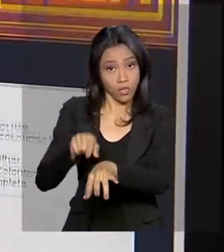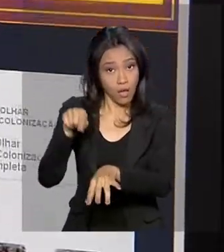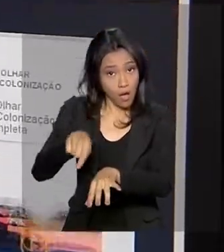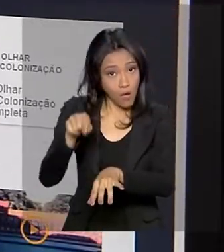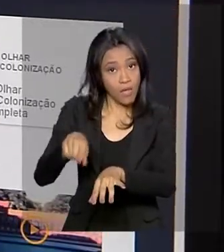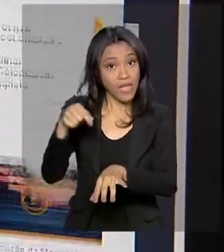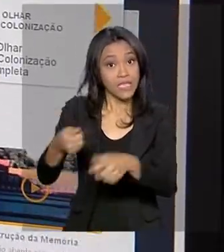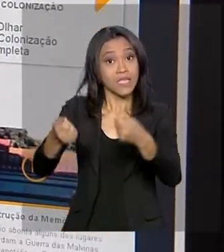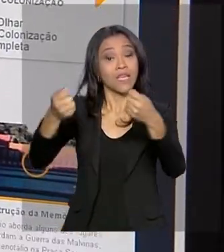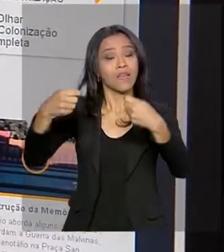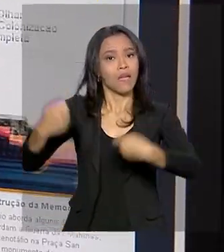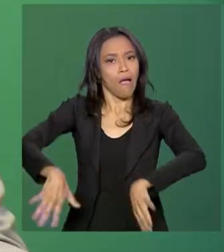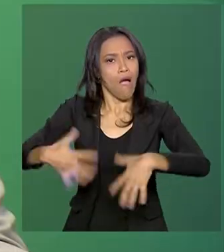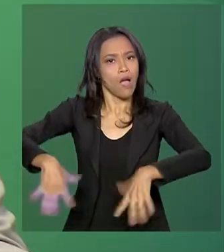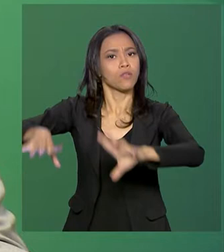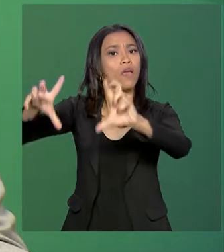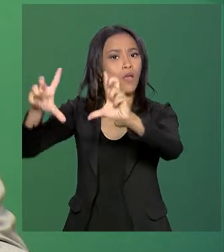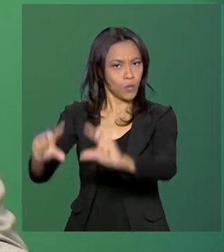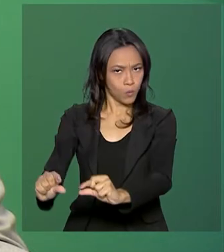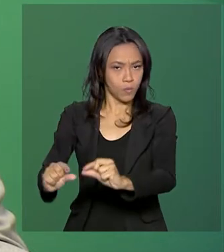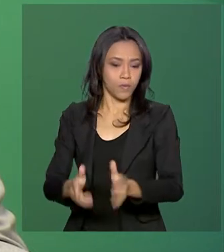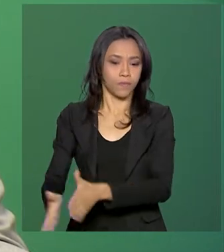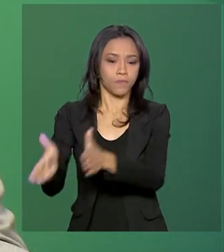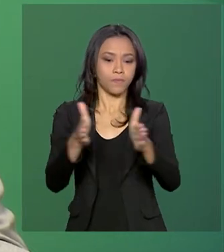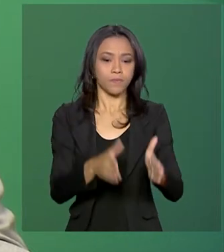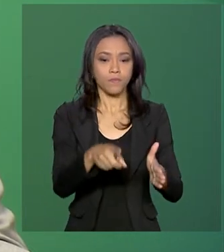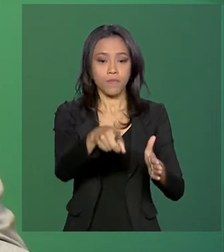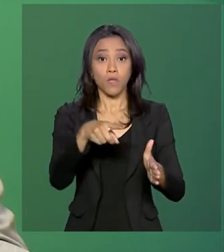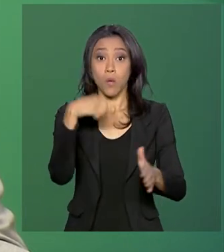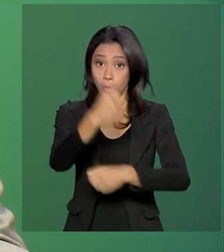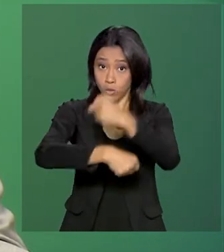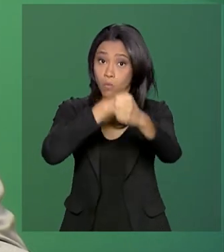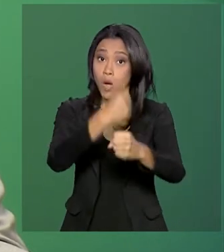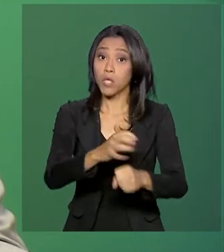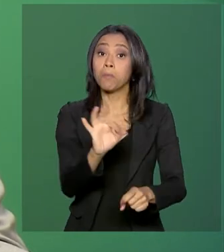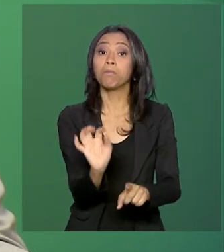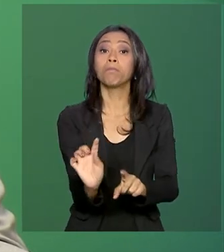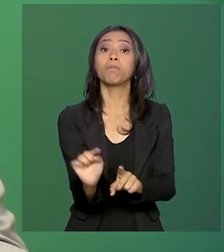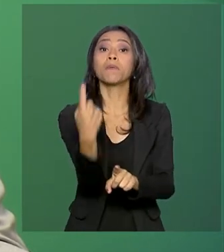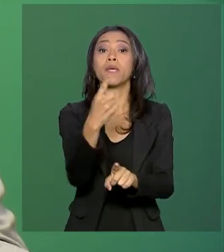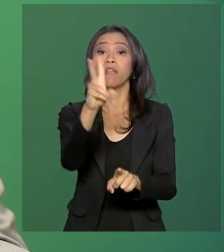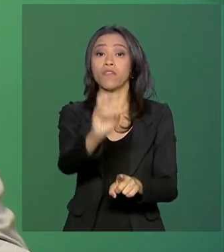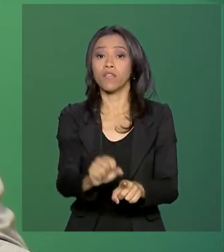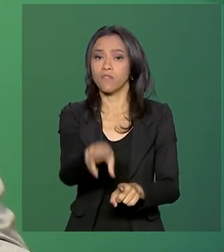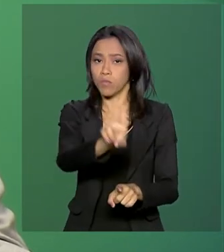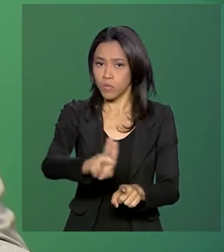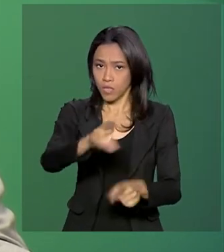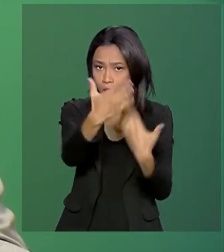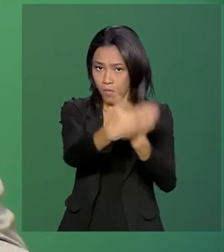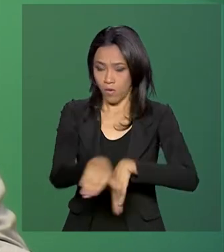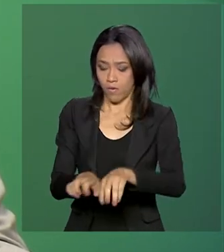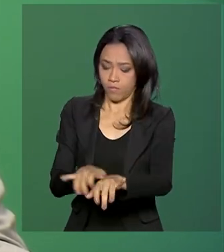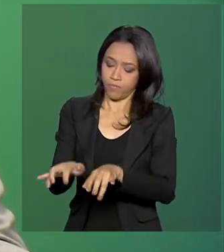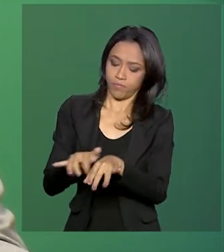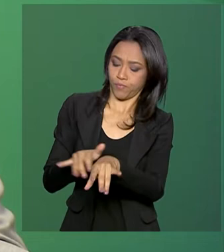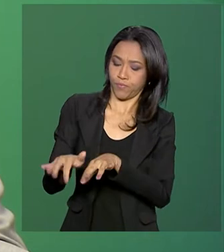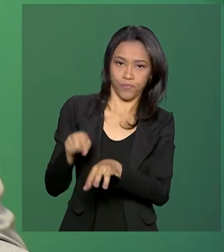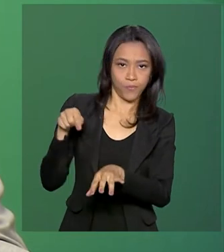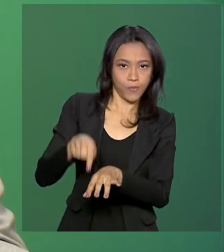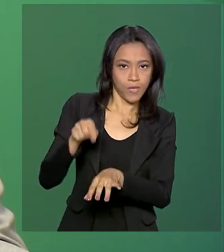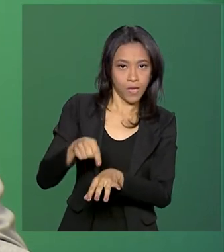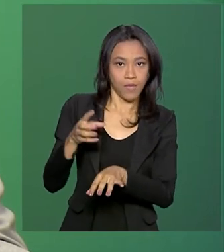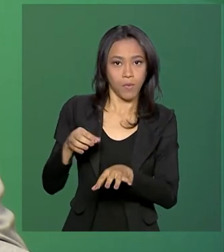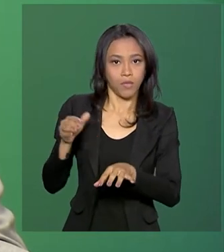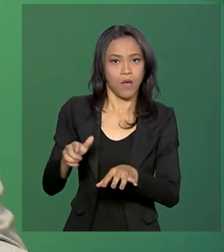esse gasto diminua. O ano que vem a gente vai ter pela primeira vez o começo do digital e a partir daí é uma